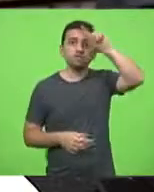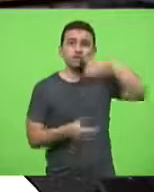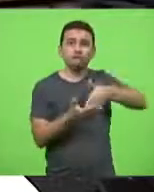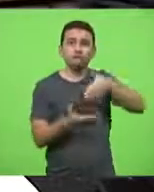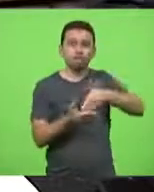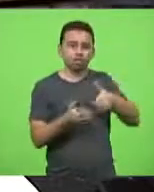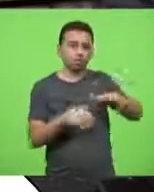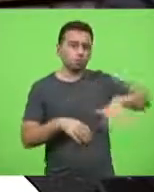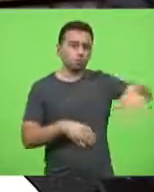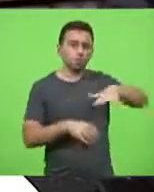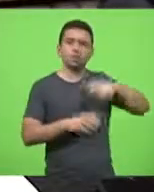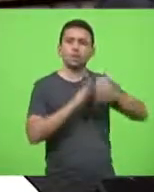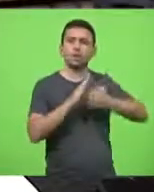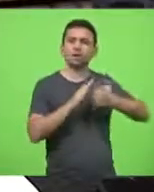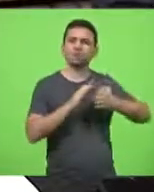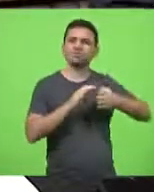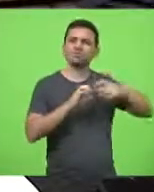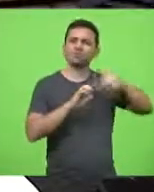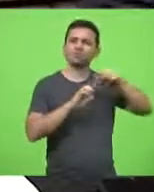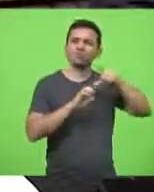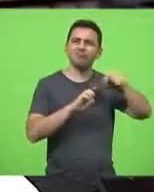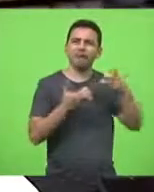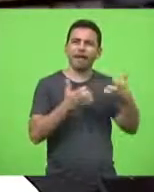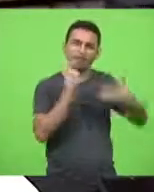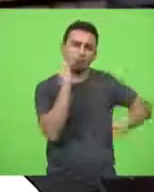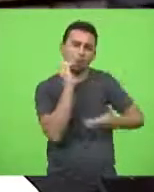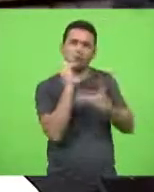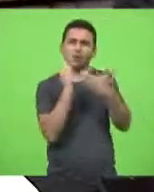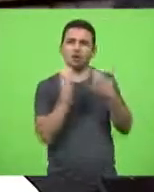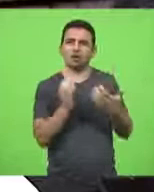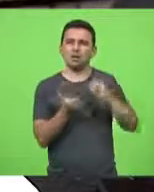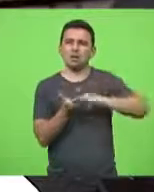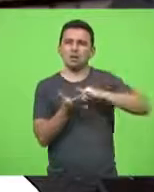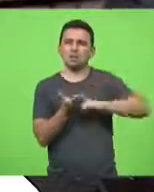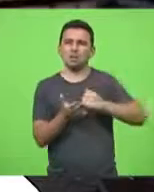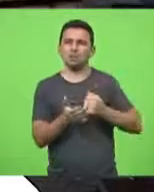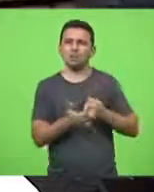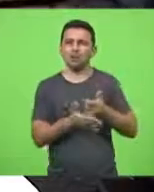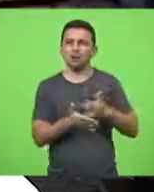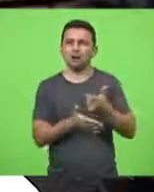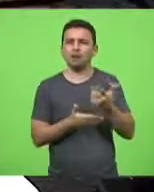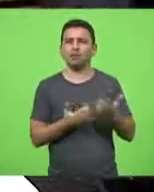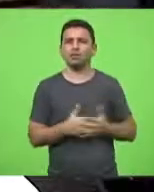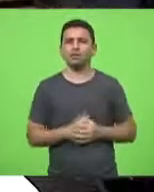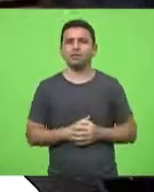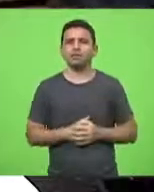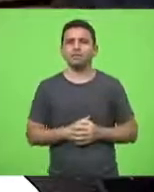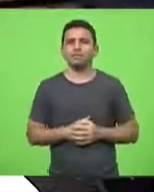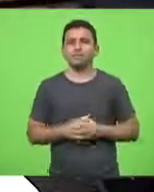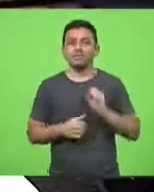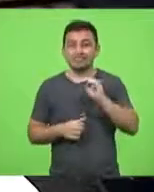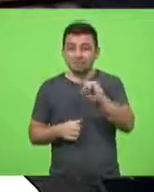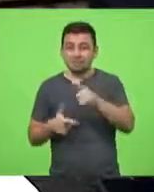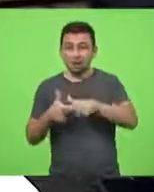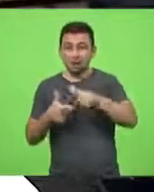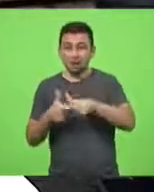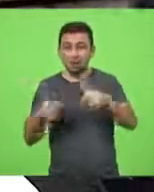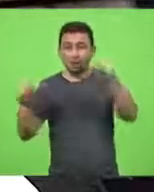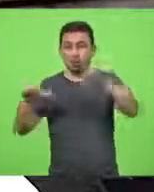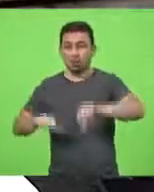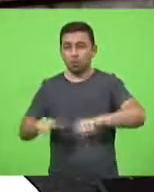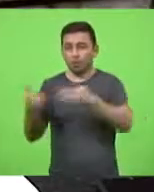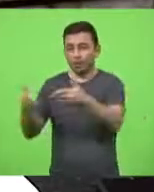empreendedor ao exigir uma burocracia tributária acessória. Deveria, se é calamidade para o Executivo,